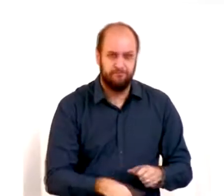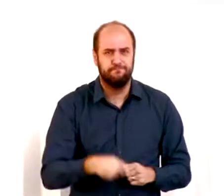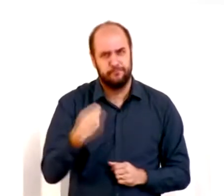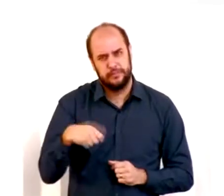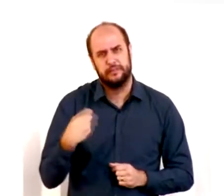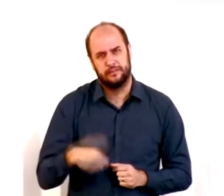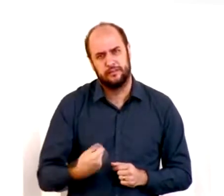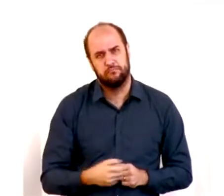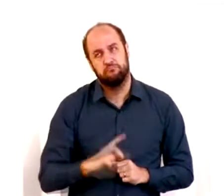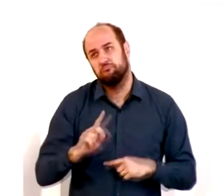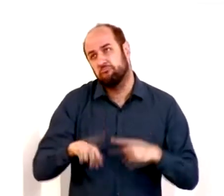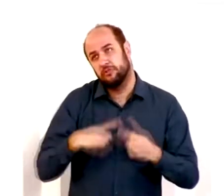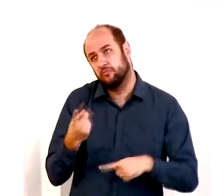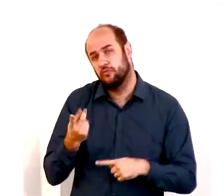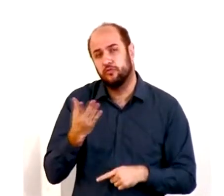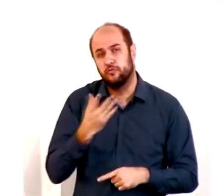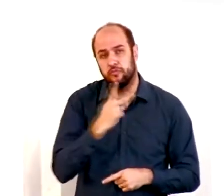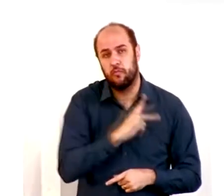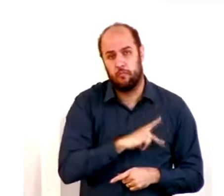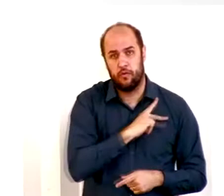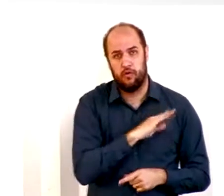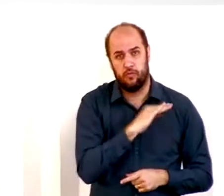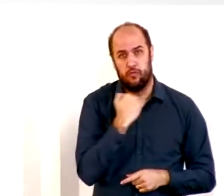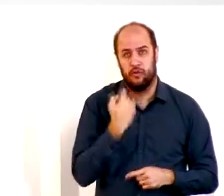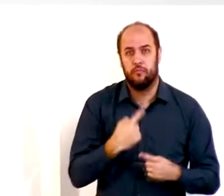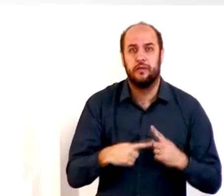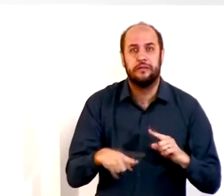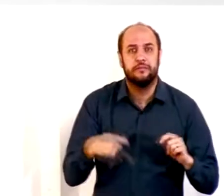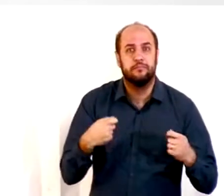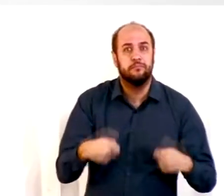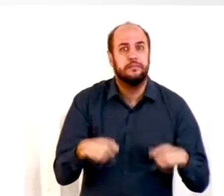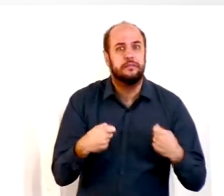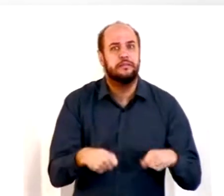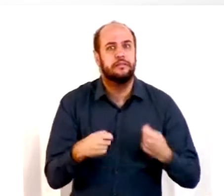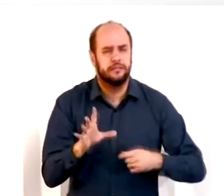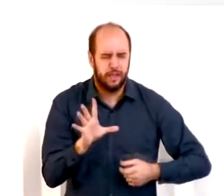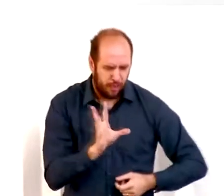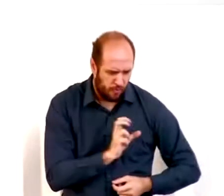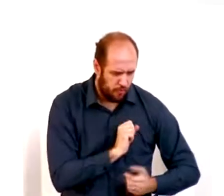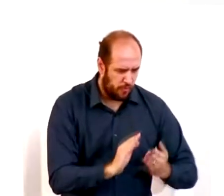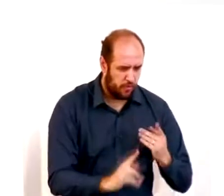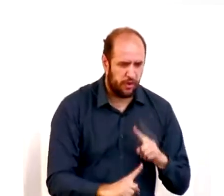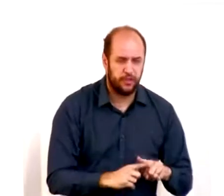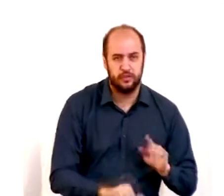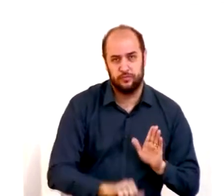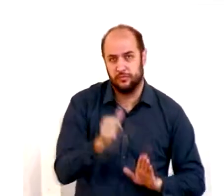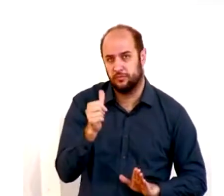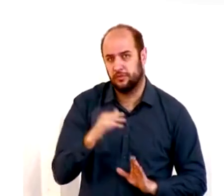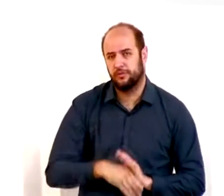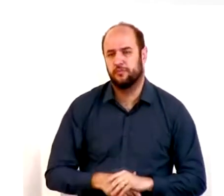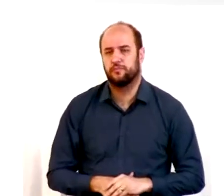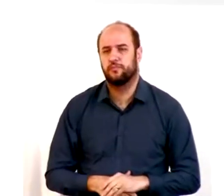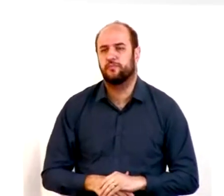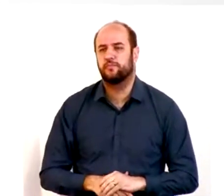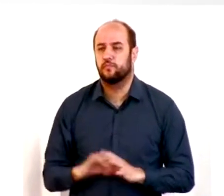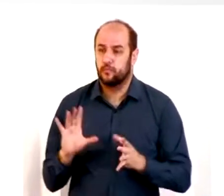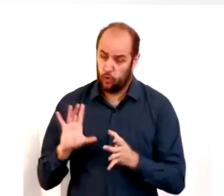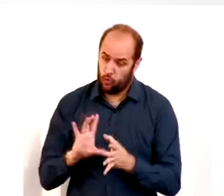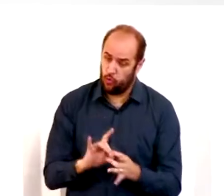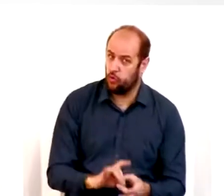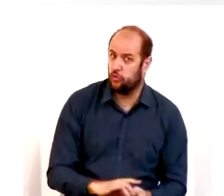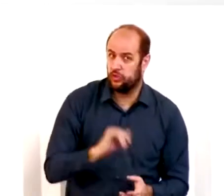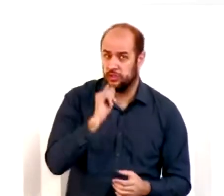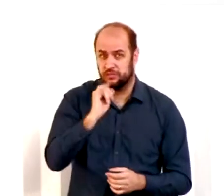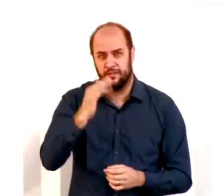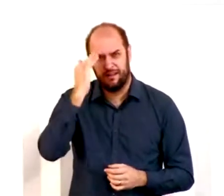tempo mais. Depois, Paulo morreu, mas foi necessário, por amor à igreja. Estou passando um contexto para você entender